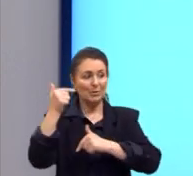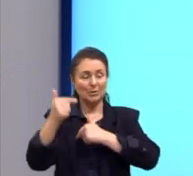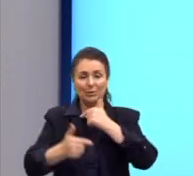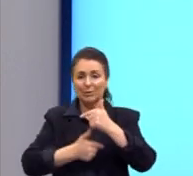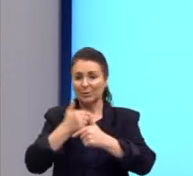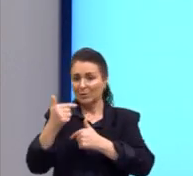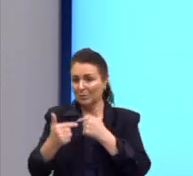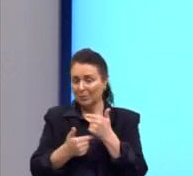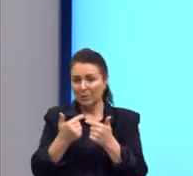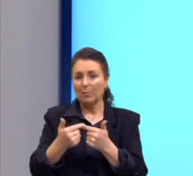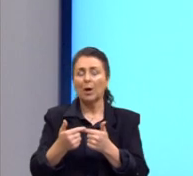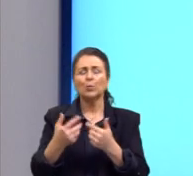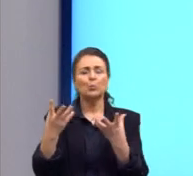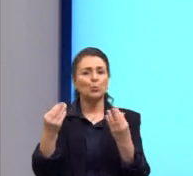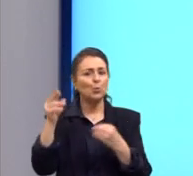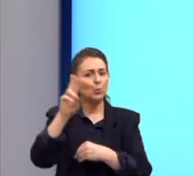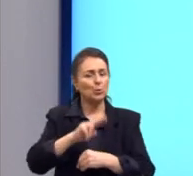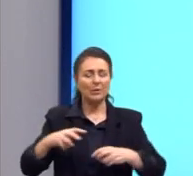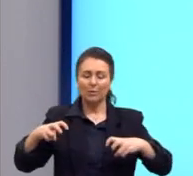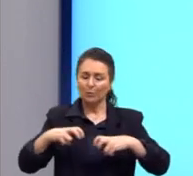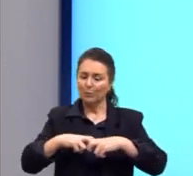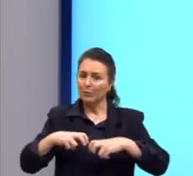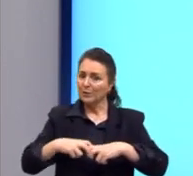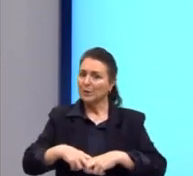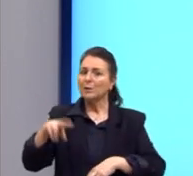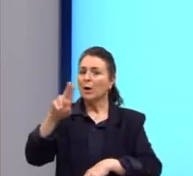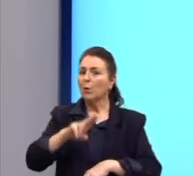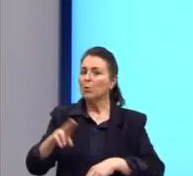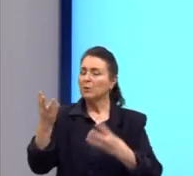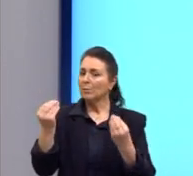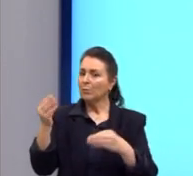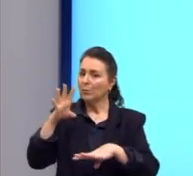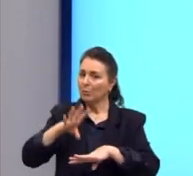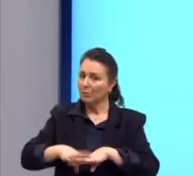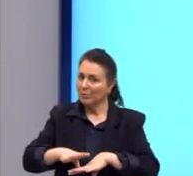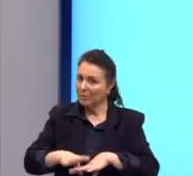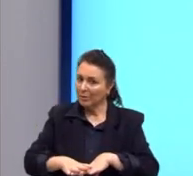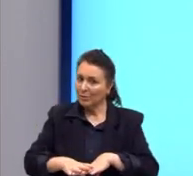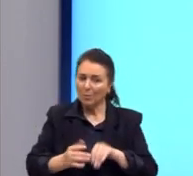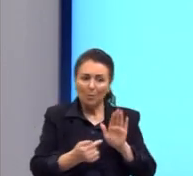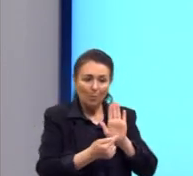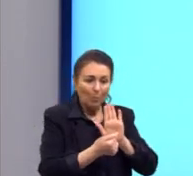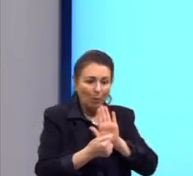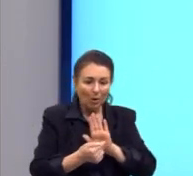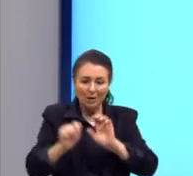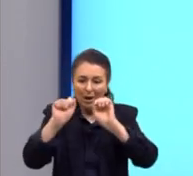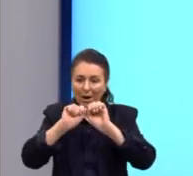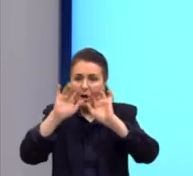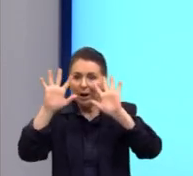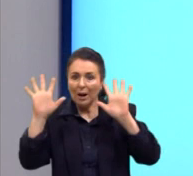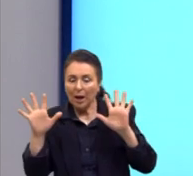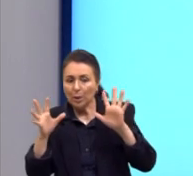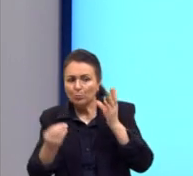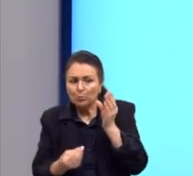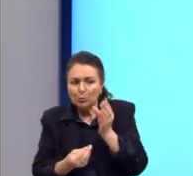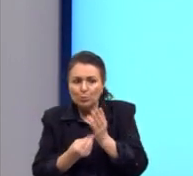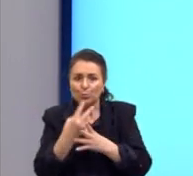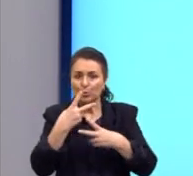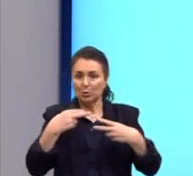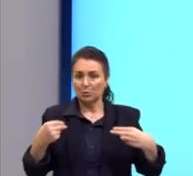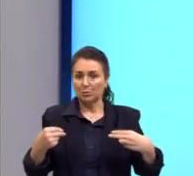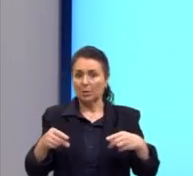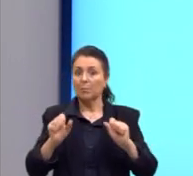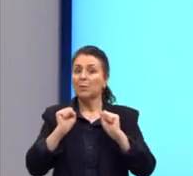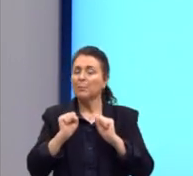faz bastante na Física na matemática né para mostrar da onde é que vem as coisas certo mas claro você